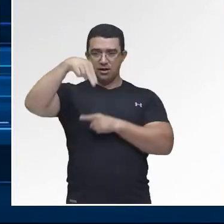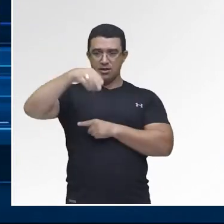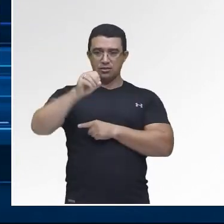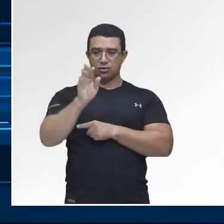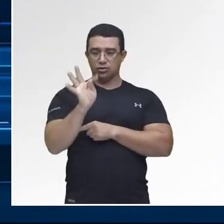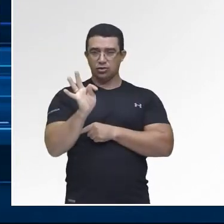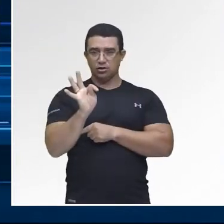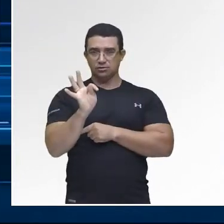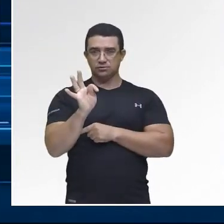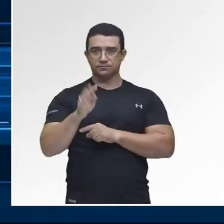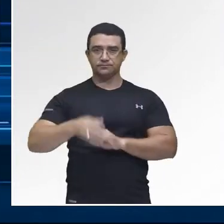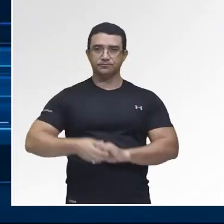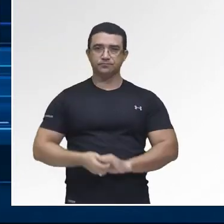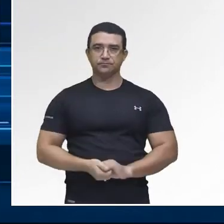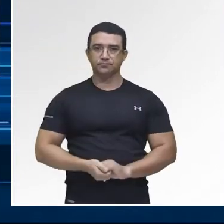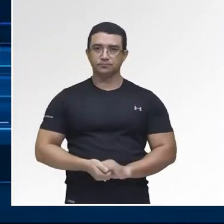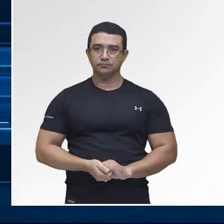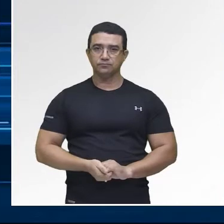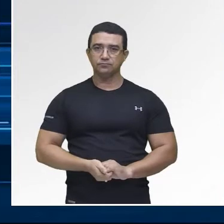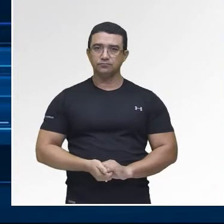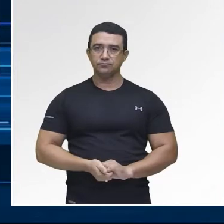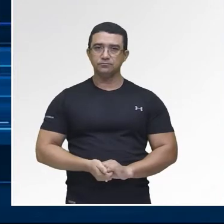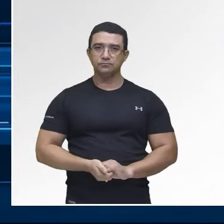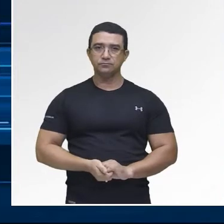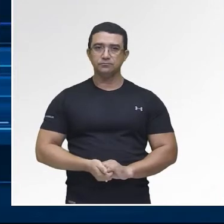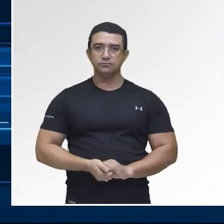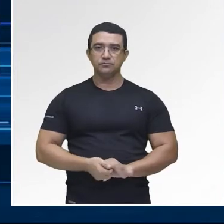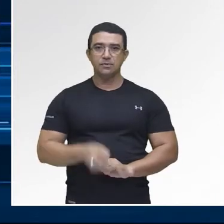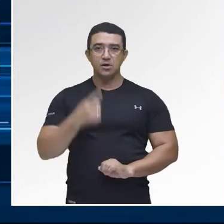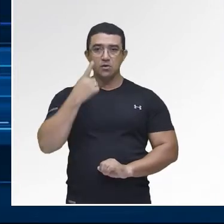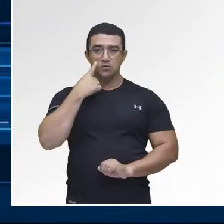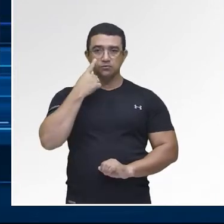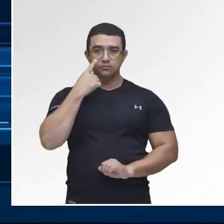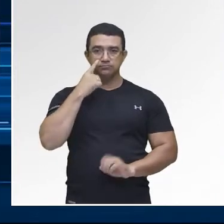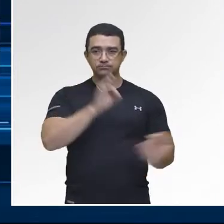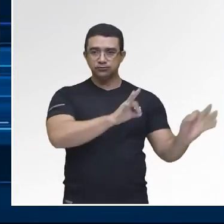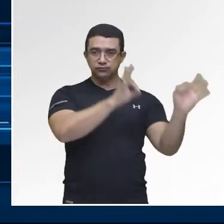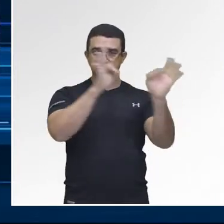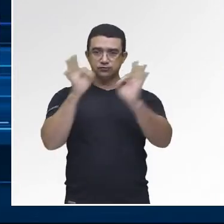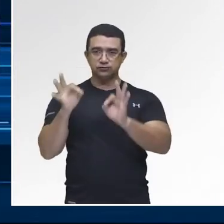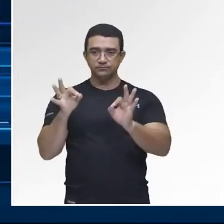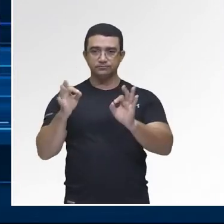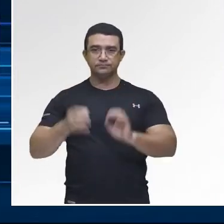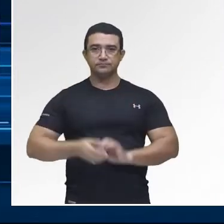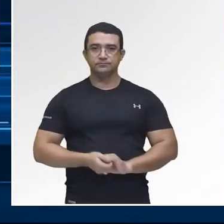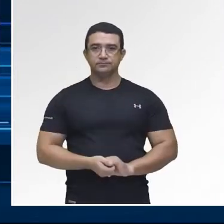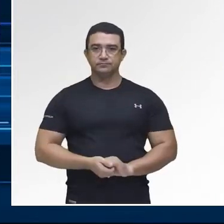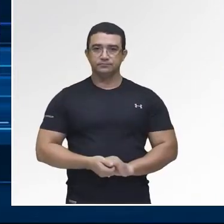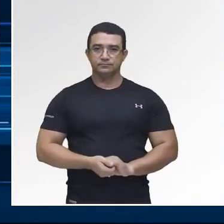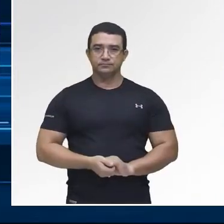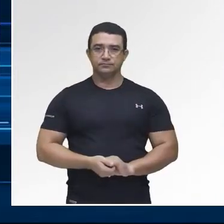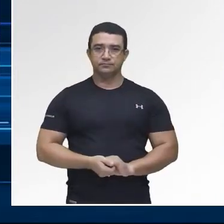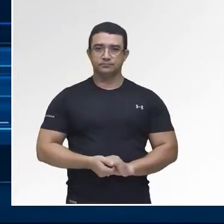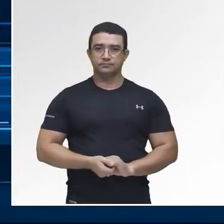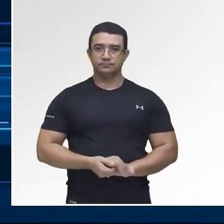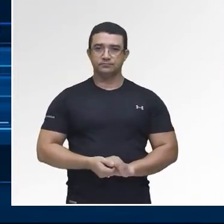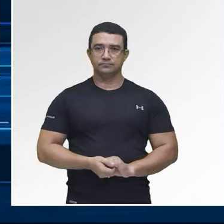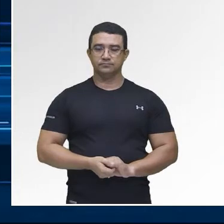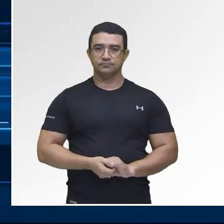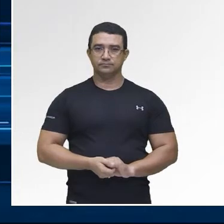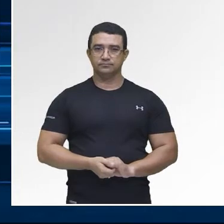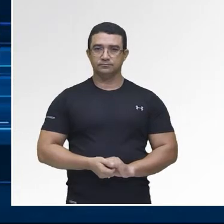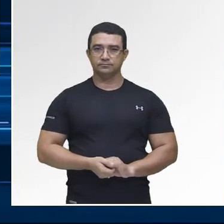de negação, not. Tá certo? Olha só a animação que eu vou mostrar para vocês, que vai deixar bem claro essas estruturas. Olha só.